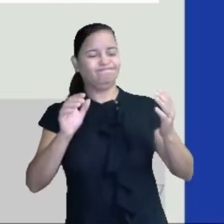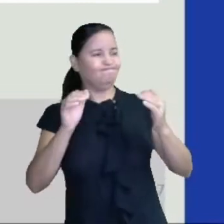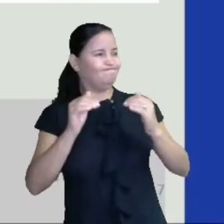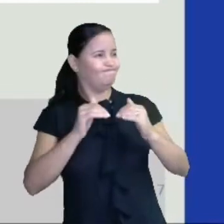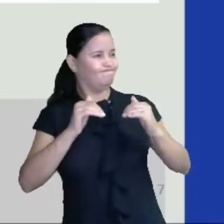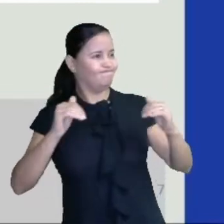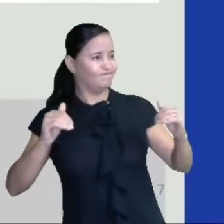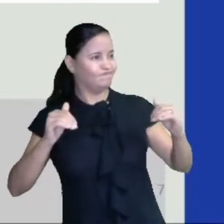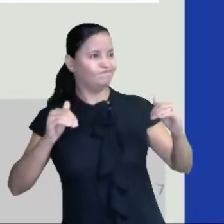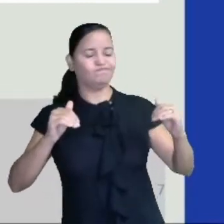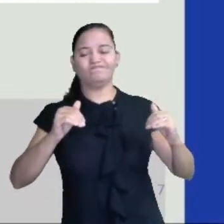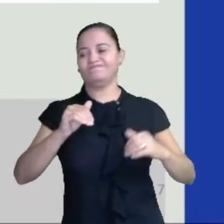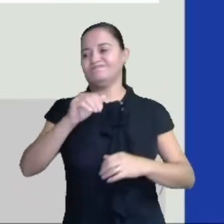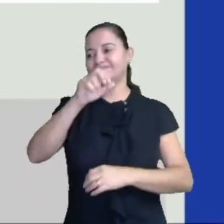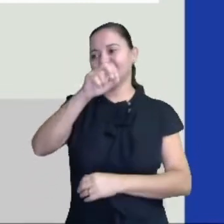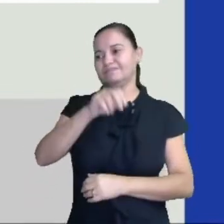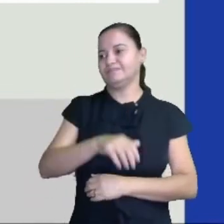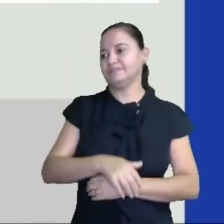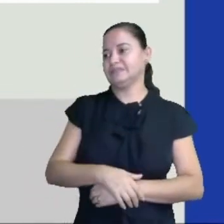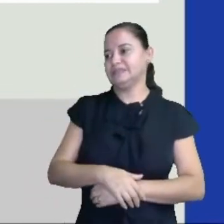separação. Vamos ver aqui?